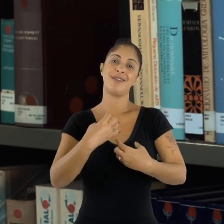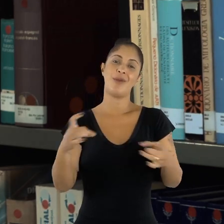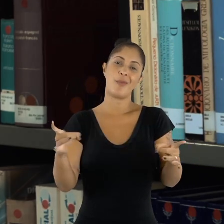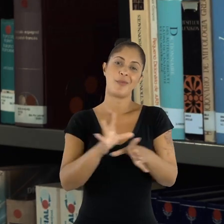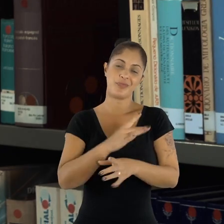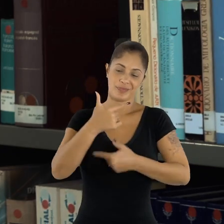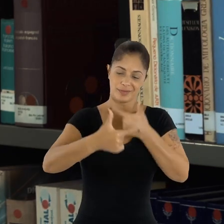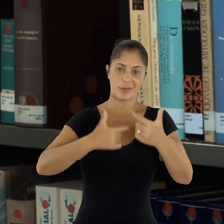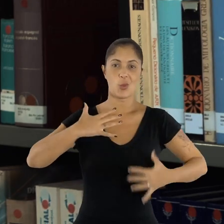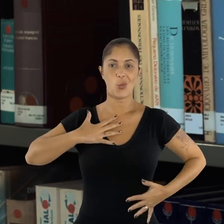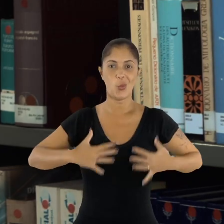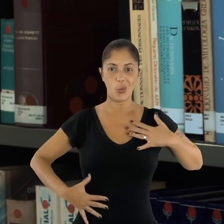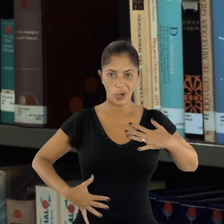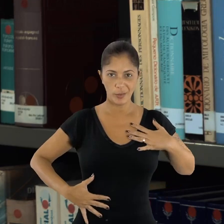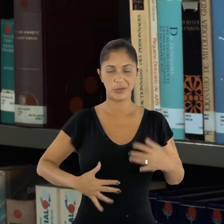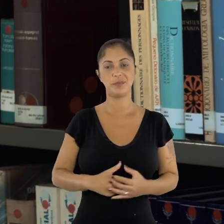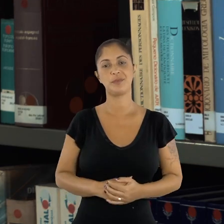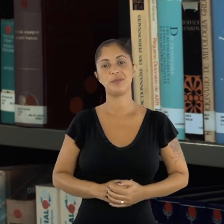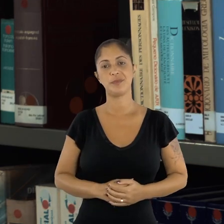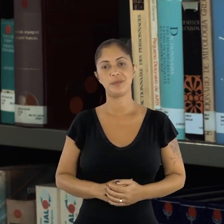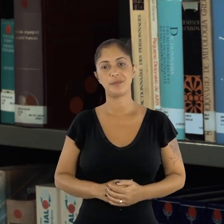me ensinado a trabalhar mais o corpo.